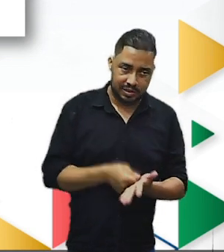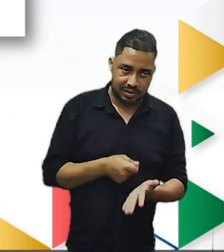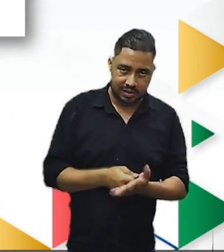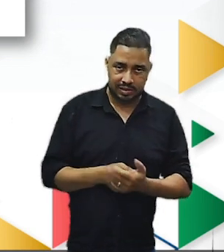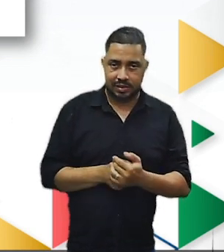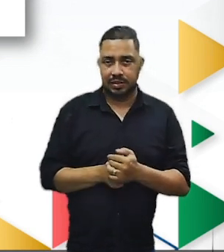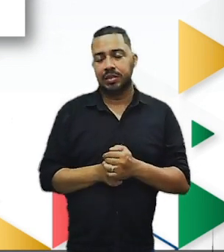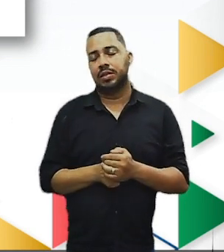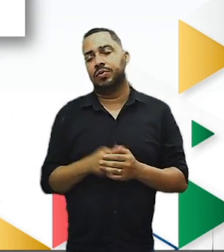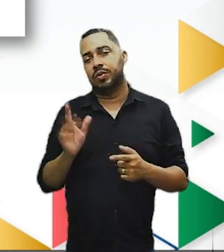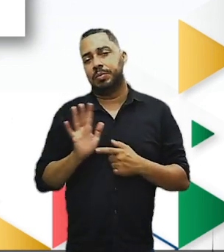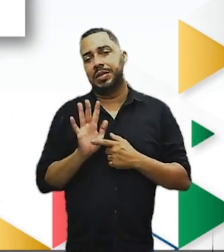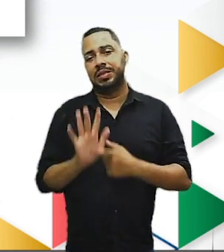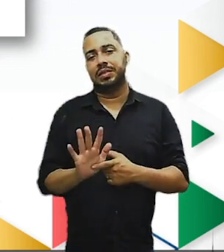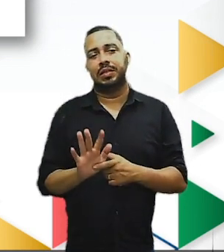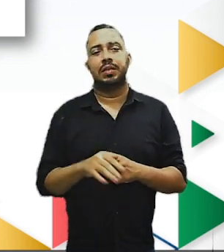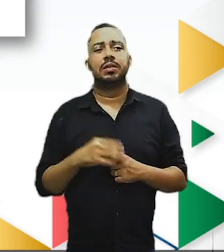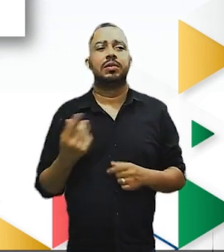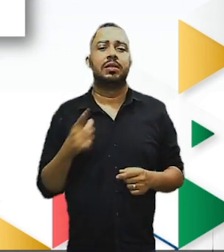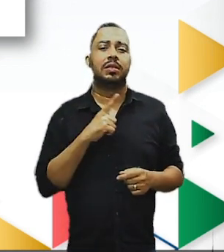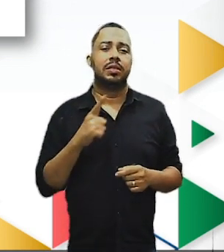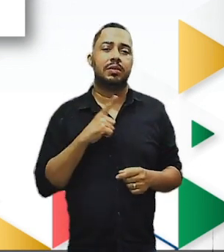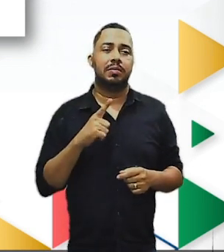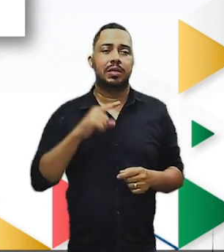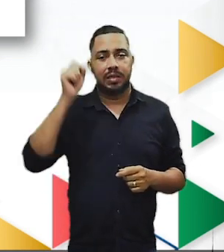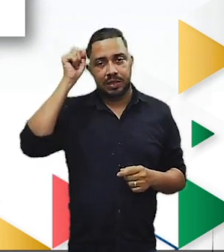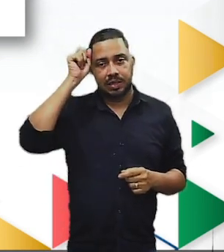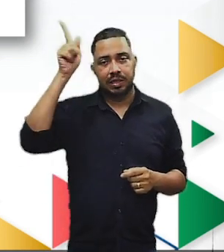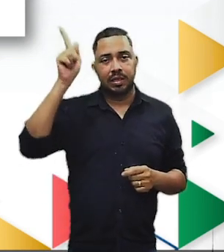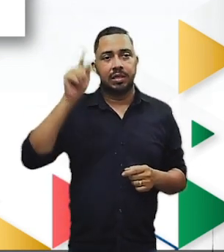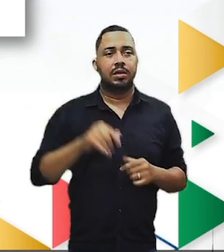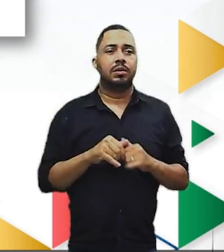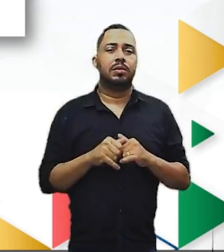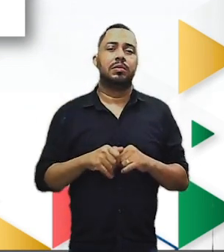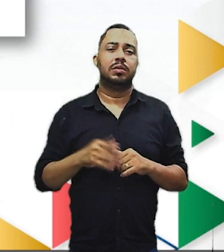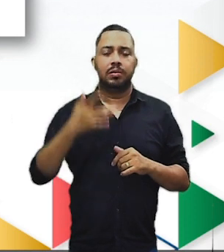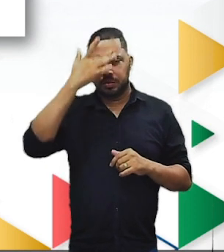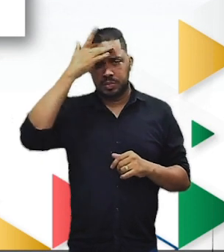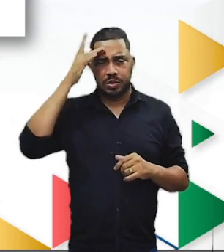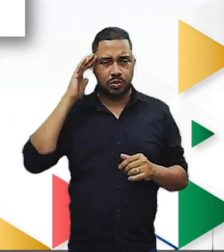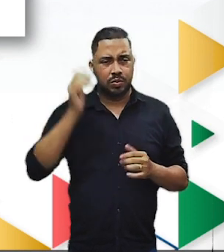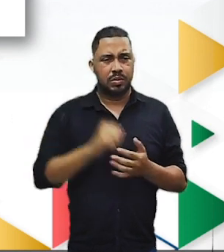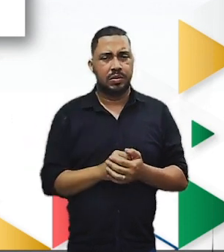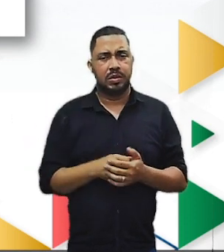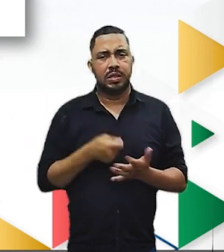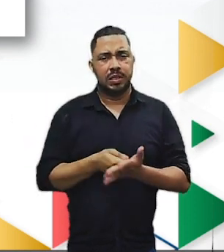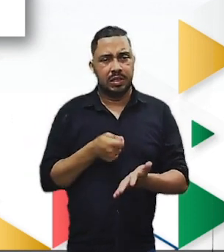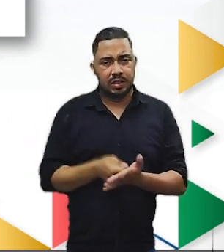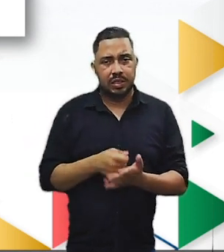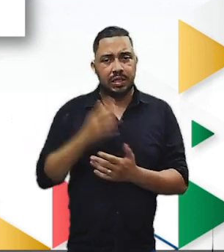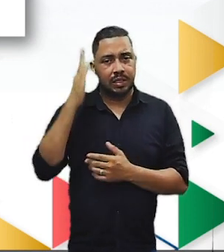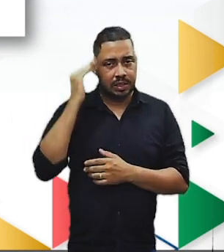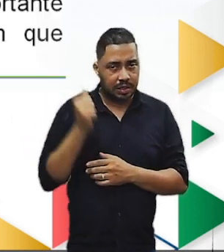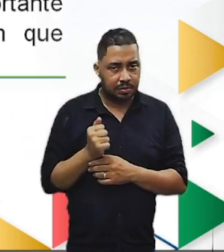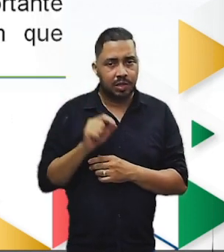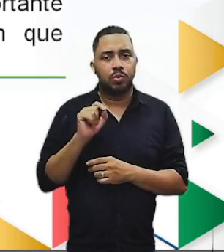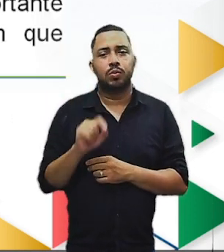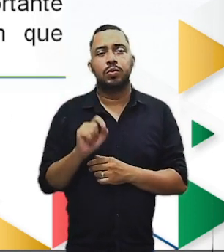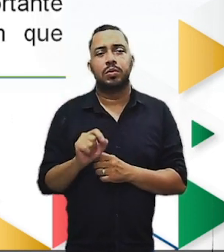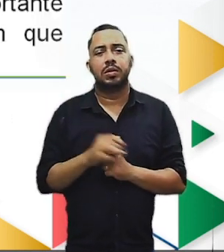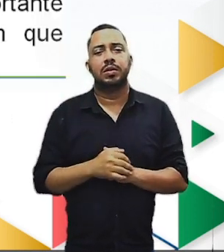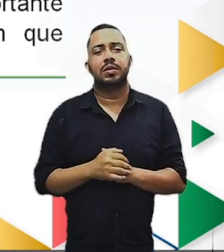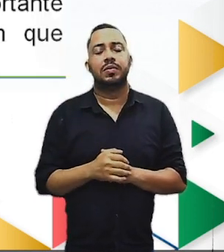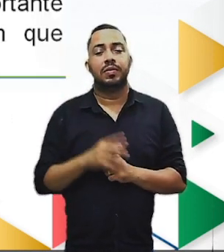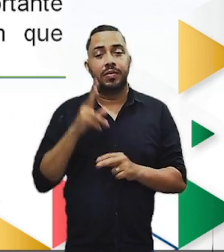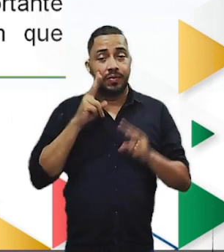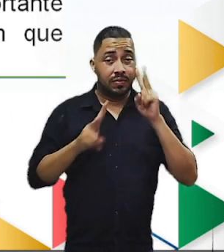vocês forem apresentar, nós temos aqui a criação de uma propaganda, de uma persuasão. Exige saber o quê? Vamos